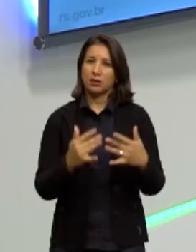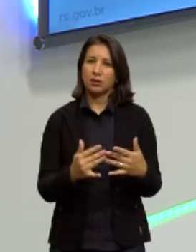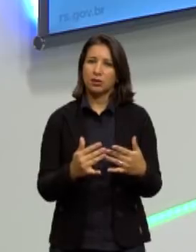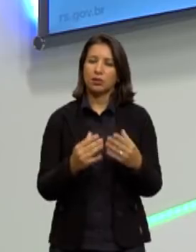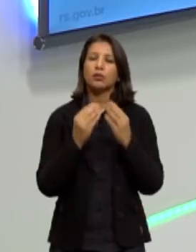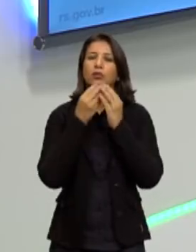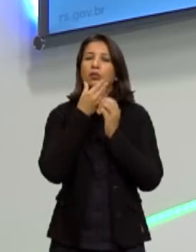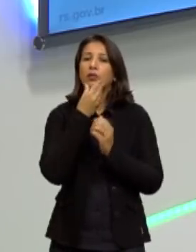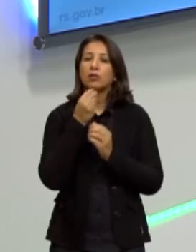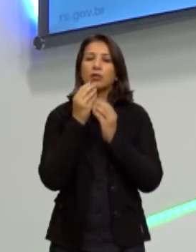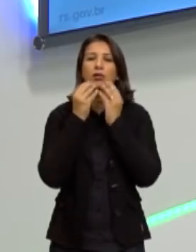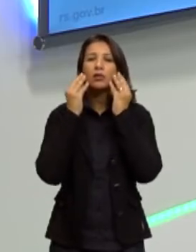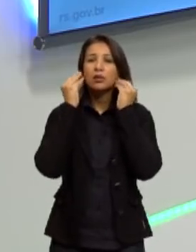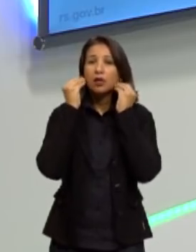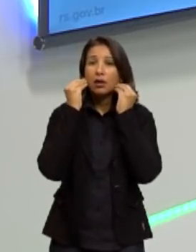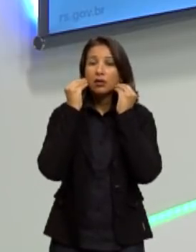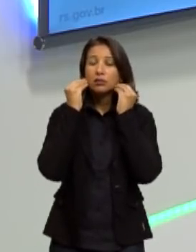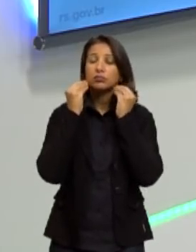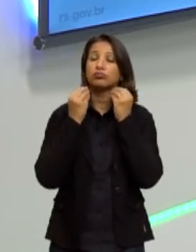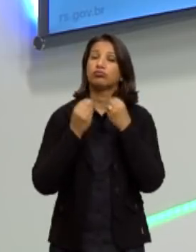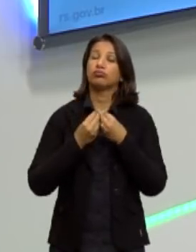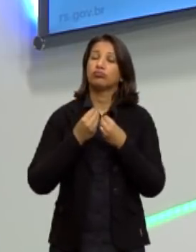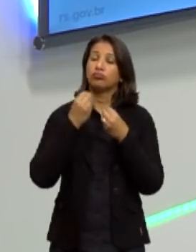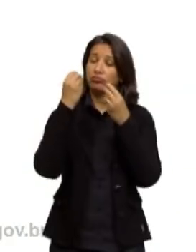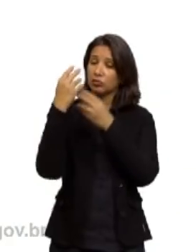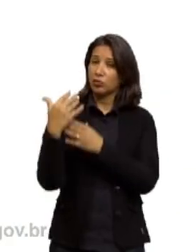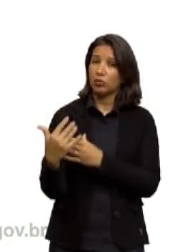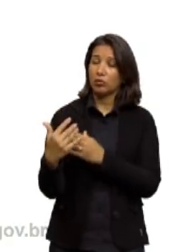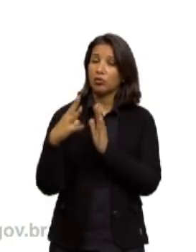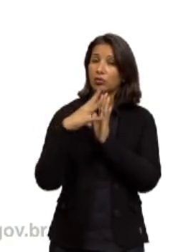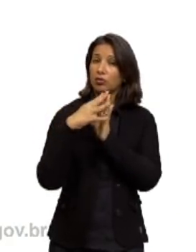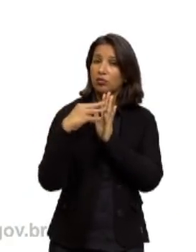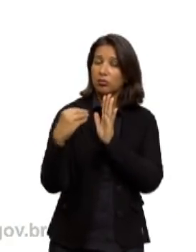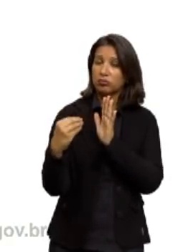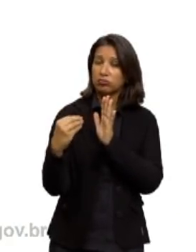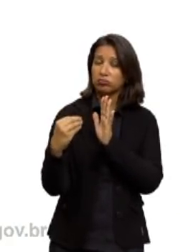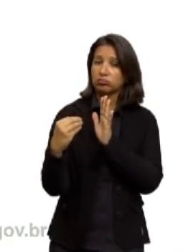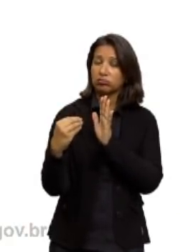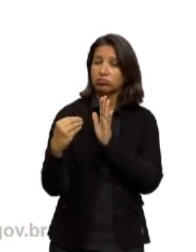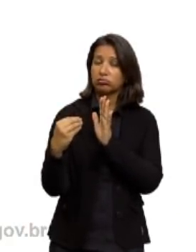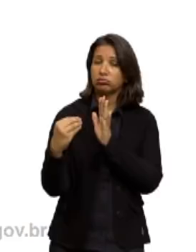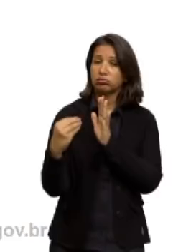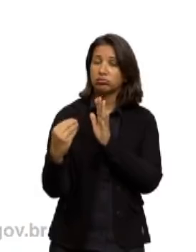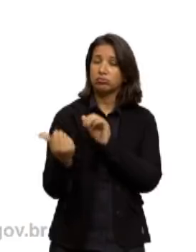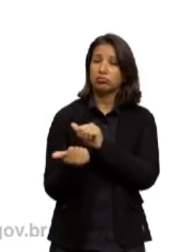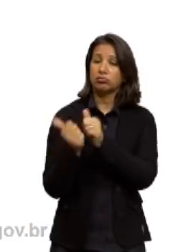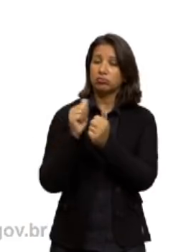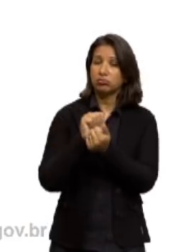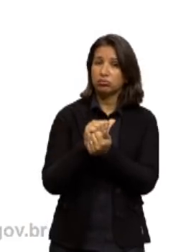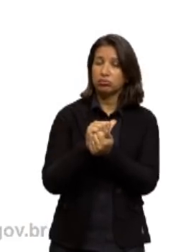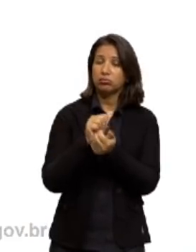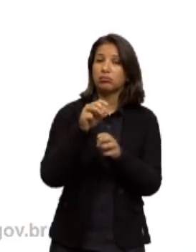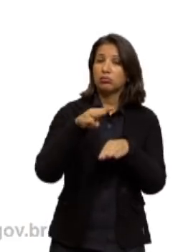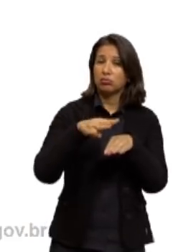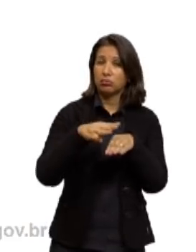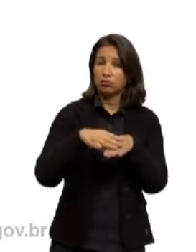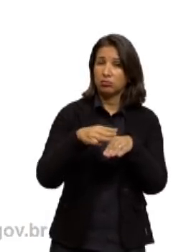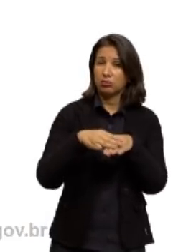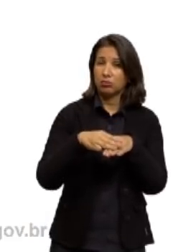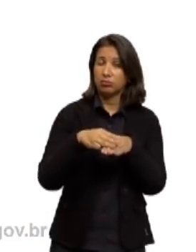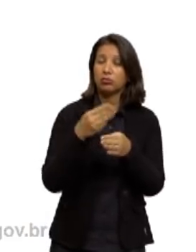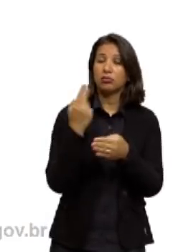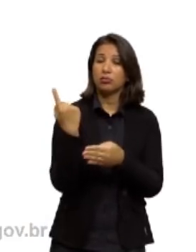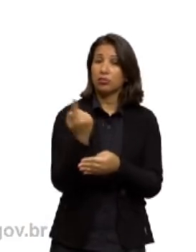isso que o thales disse que nós então transformamos para esse modelo de matemática e aí a gente vai estudar a gente vai